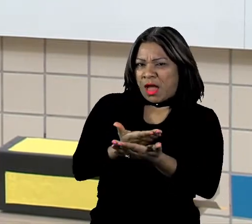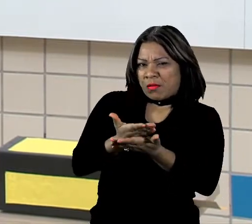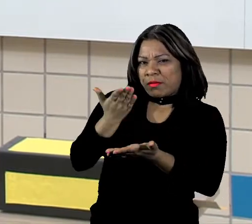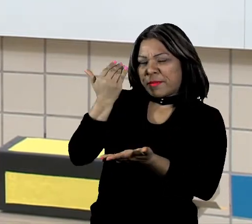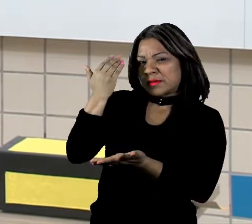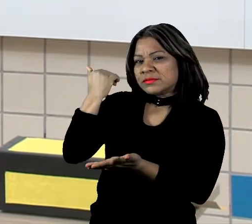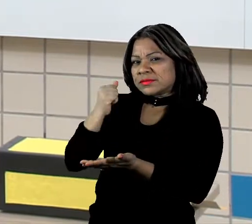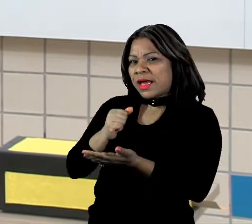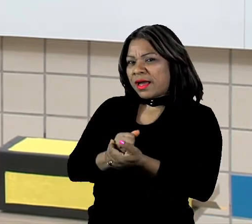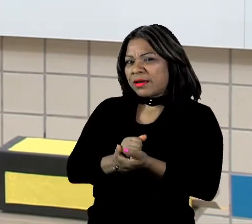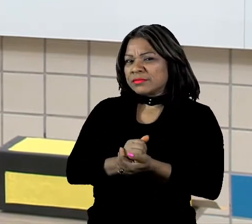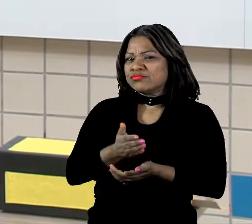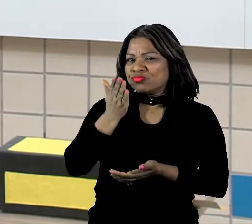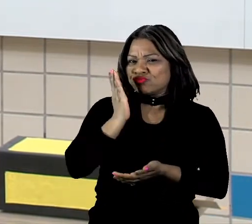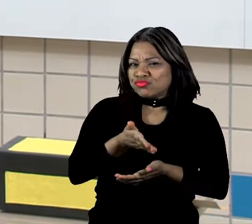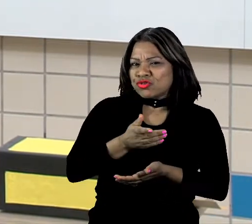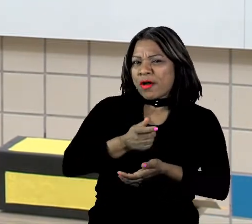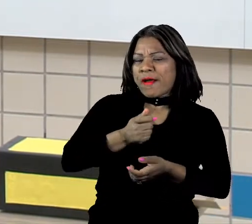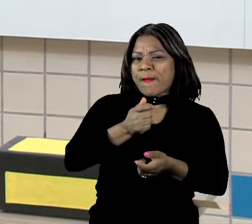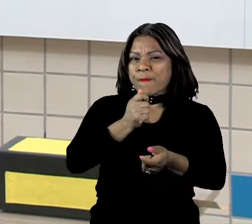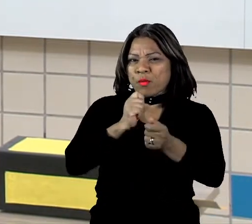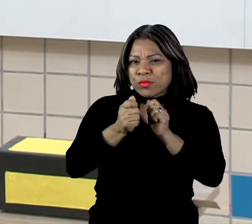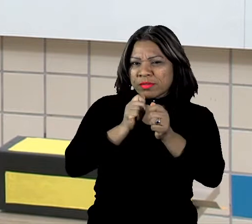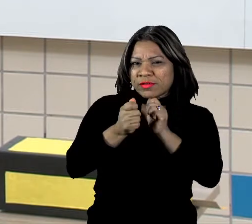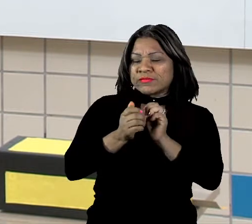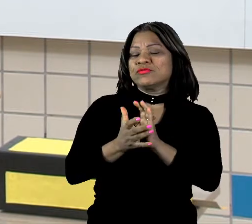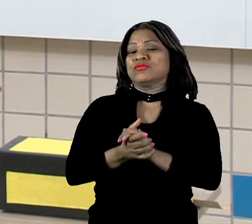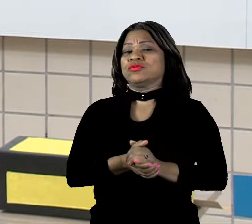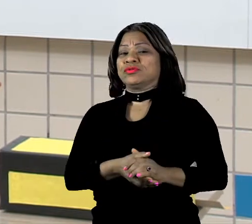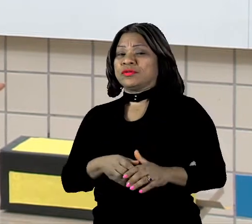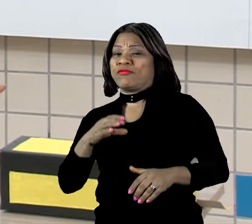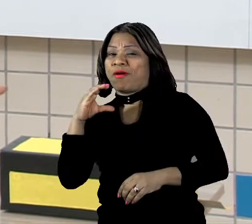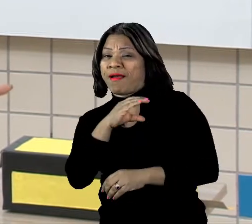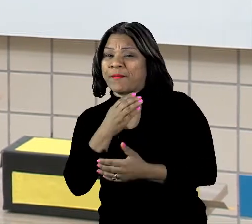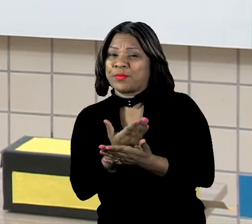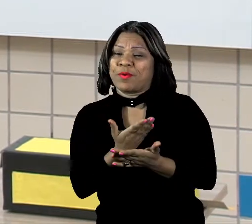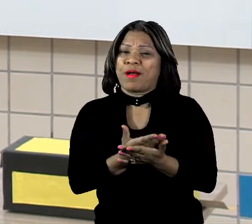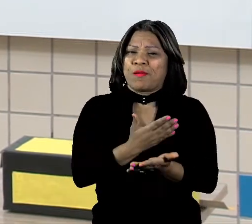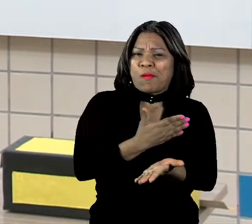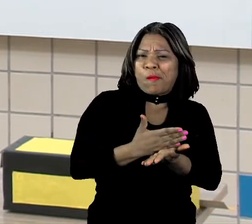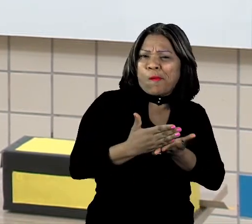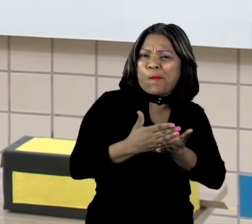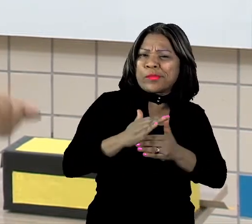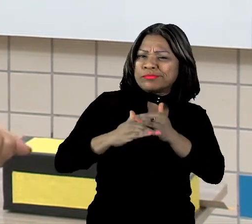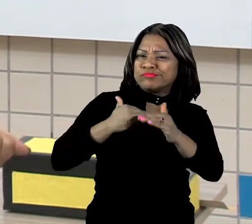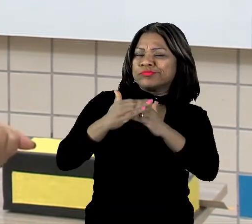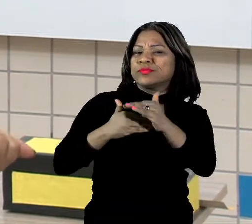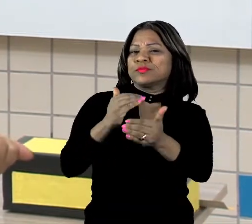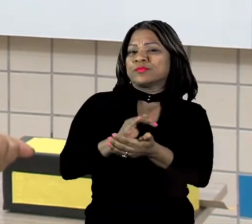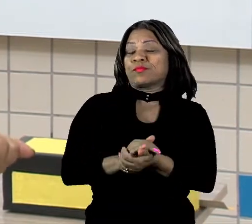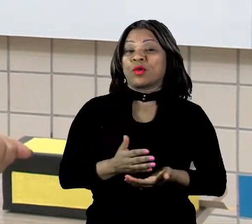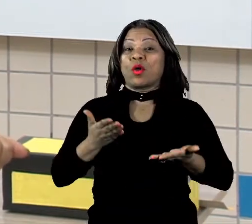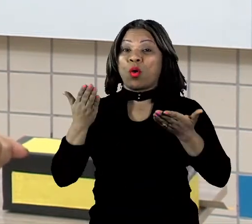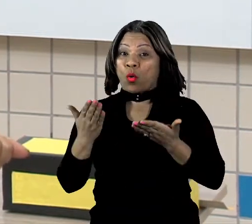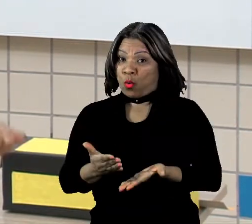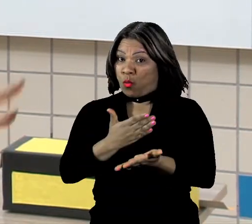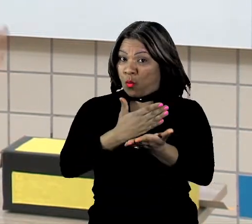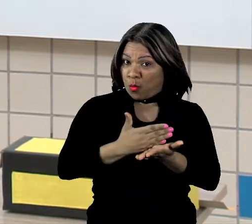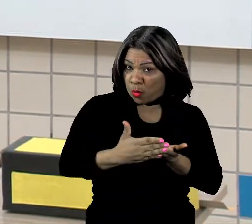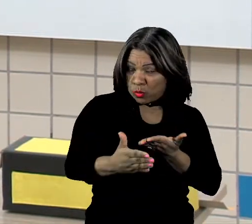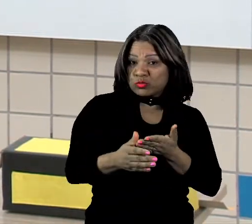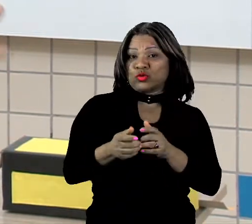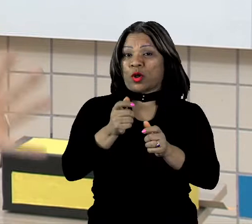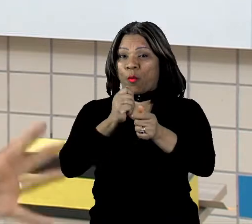com entrevista. Foi rapidinho a aula, iniciamos todo o processo. Hoje nós vamos continuar falando sobre entrevista,